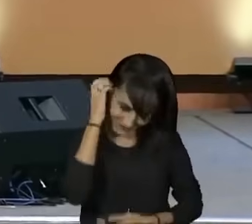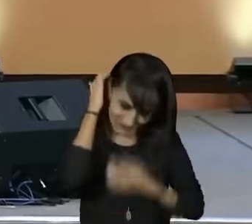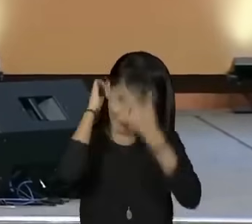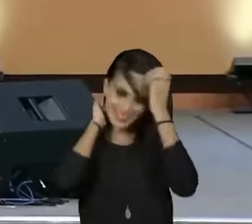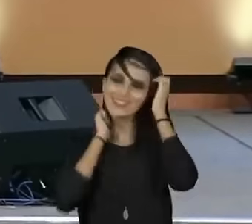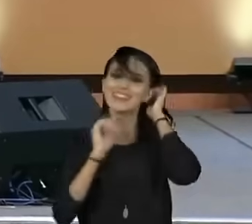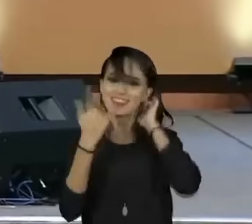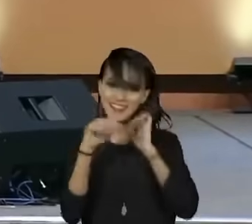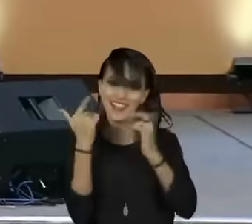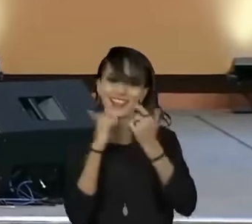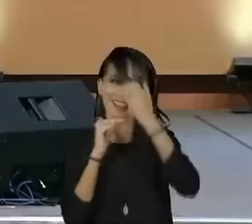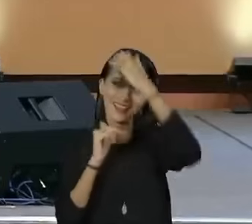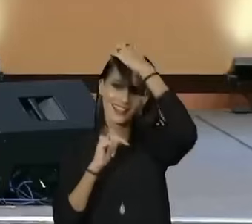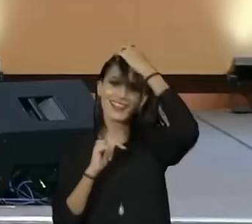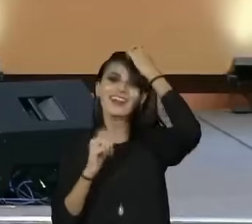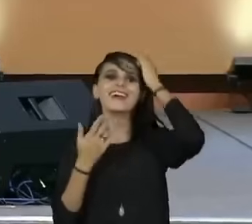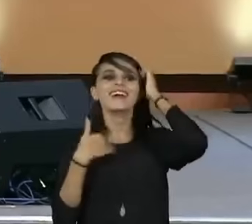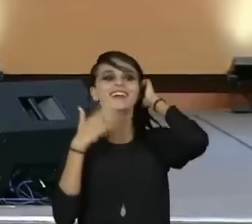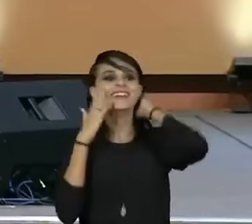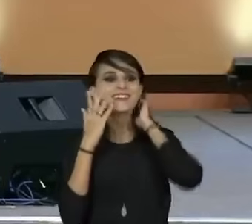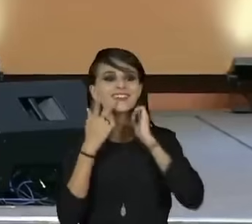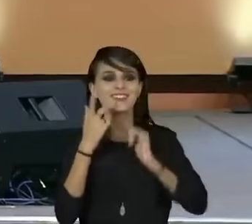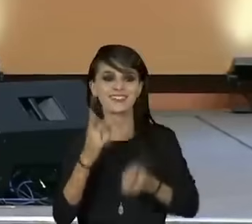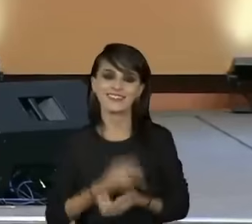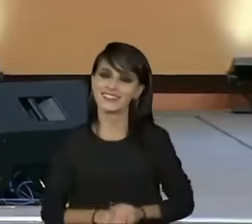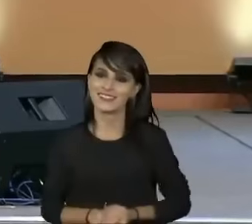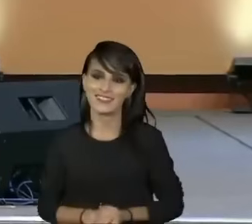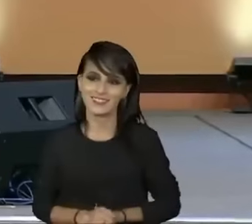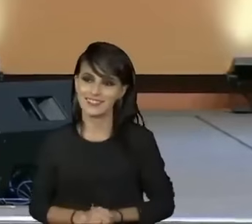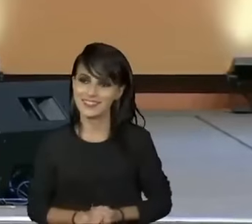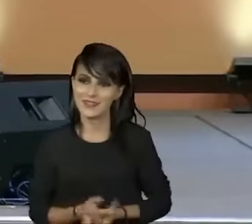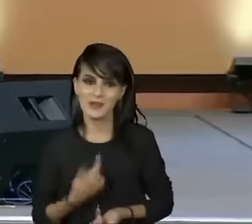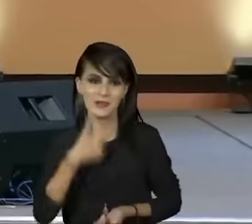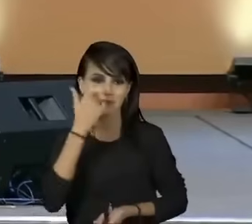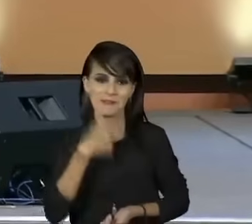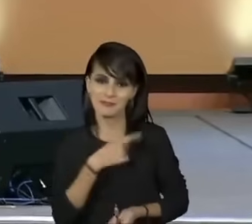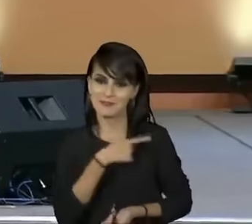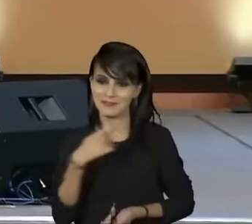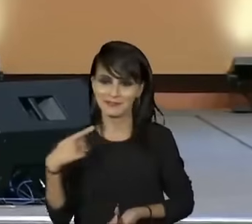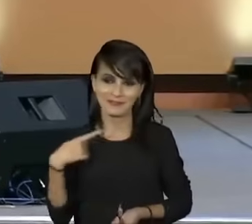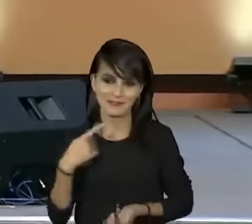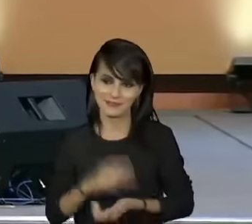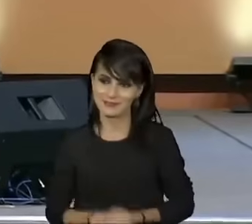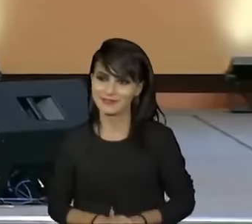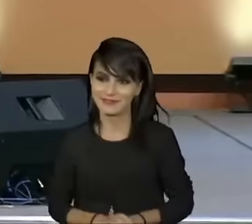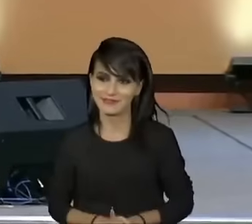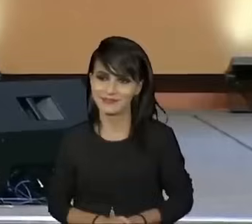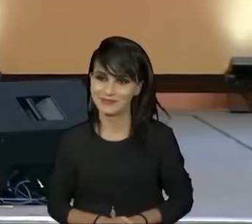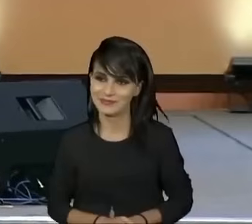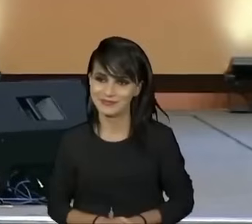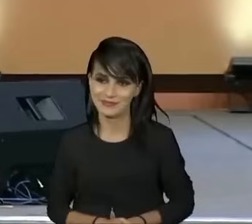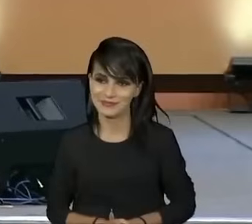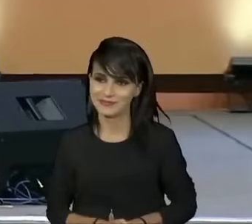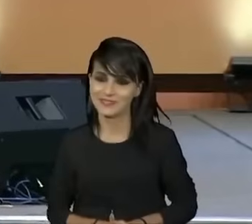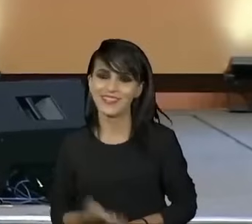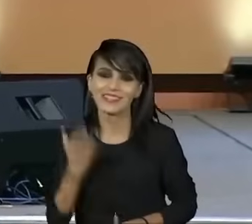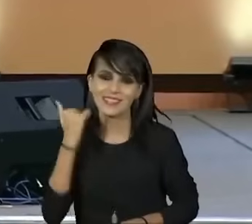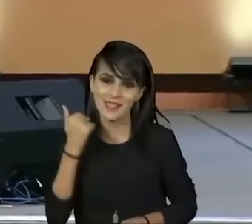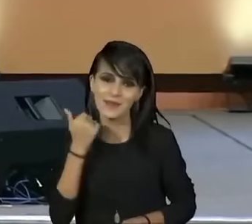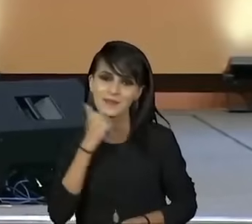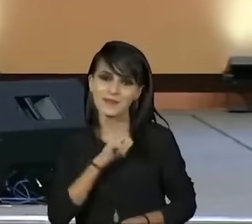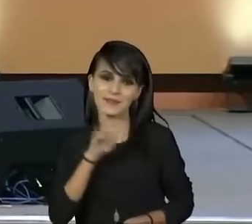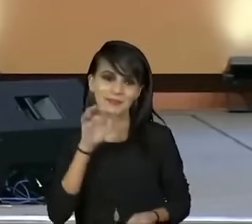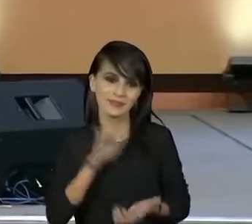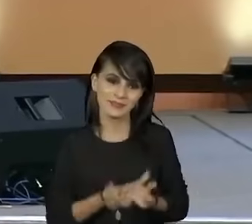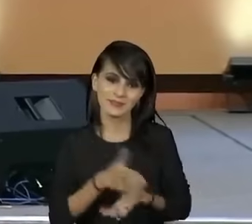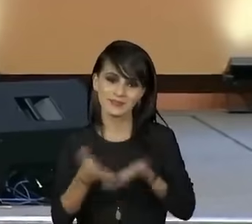vocês estão rindo eu sei o que que eu tô falando eu sou pastor e eu sei e sei da minha mulher que lidar com mulheres